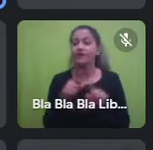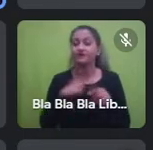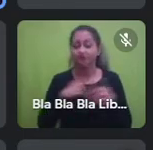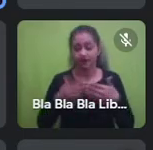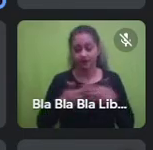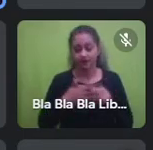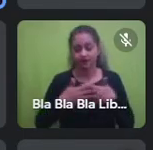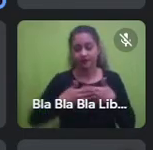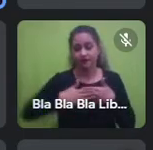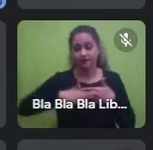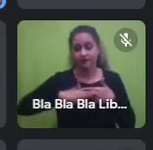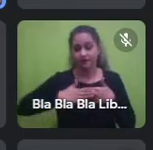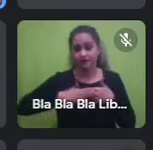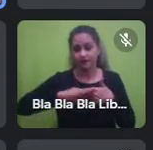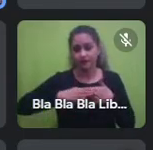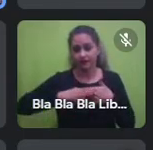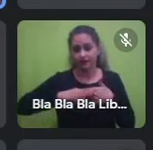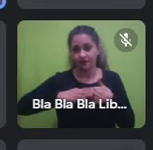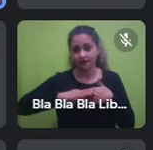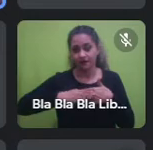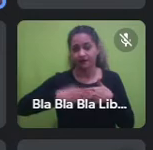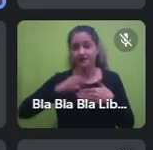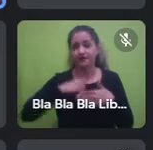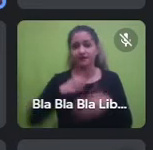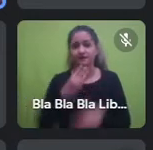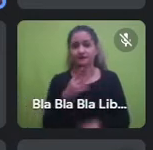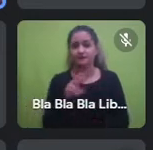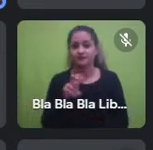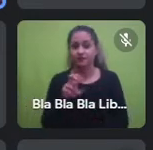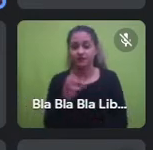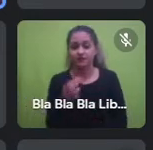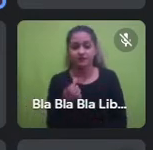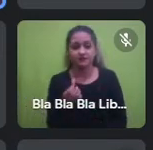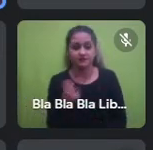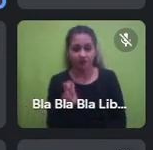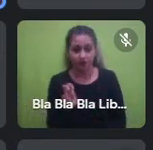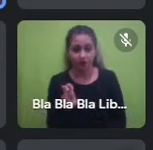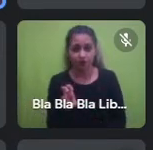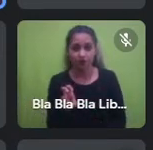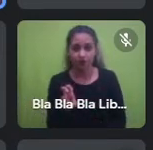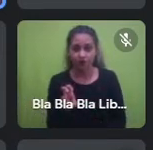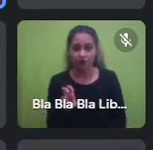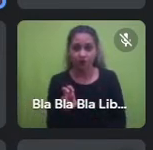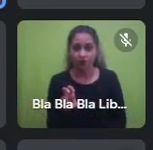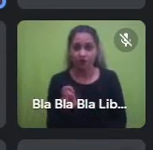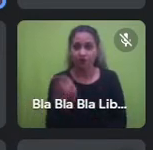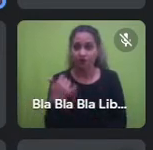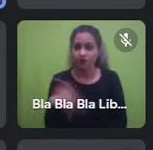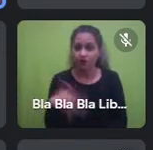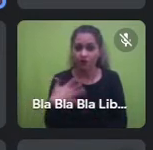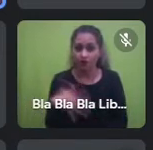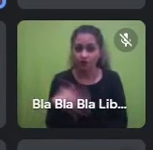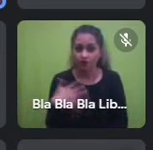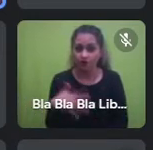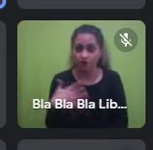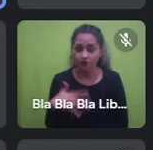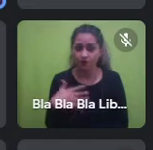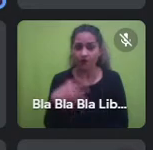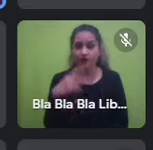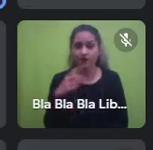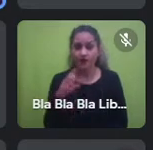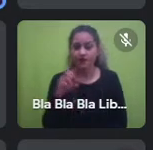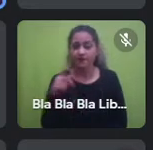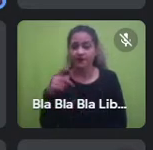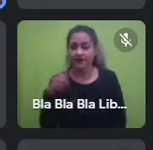nas brânquias, eu tenho 355 ppm. Vejam bem, gente, 355 ppm é